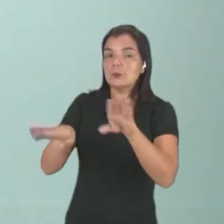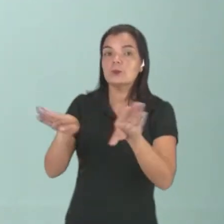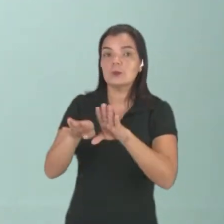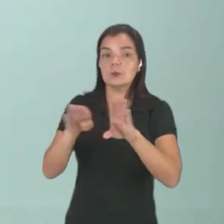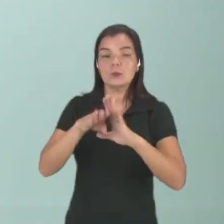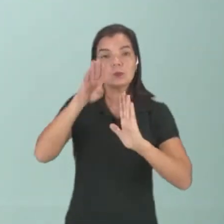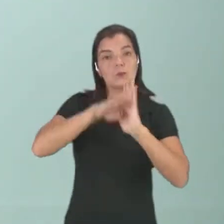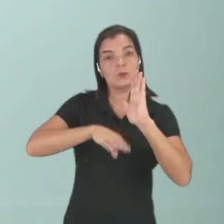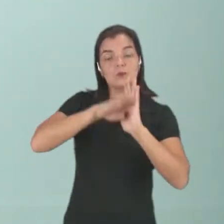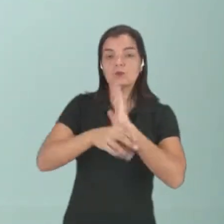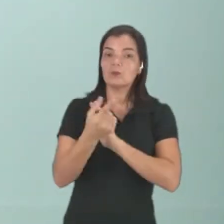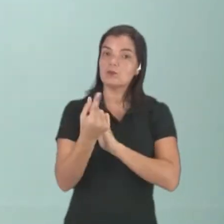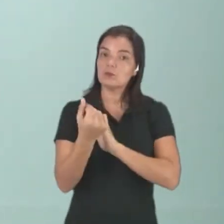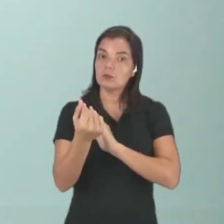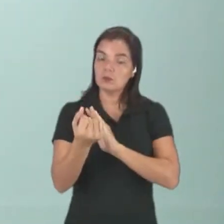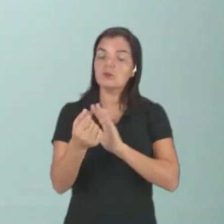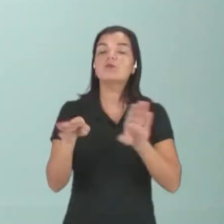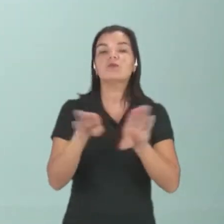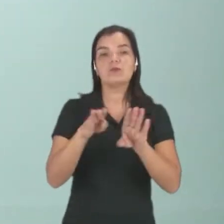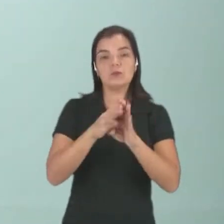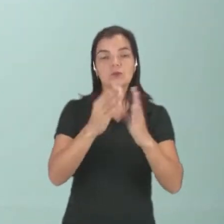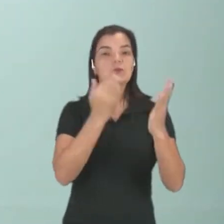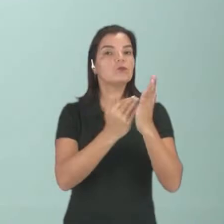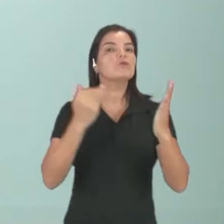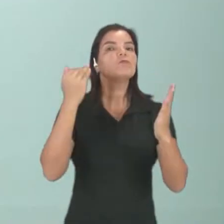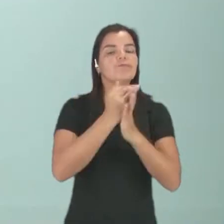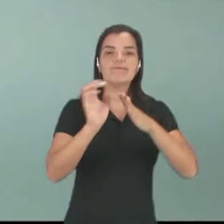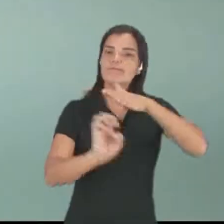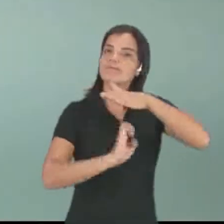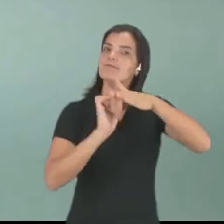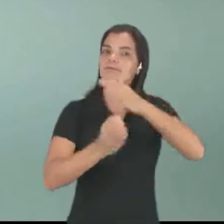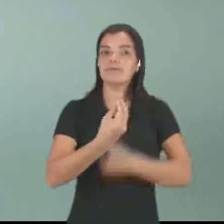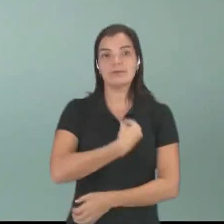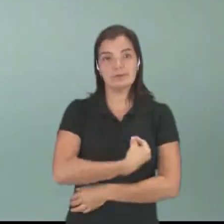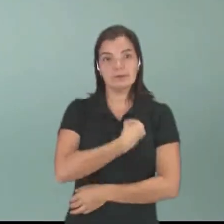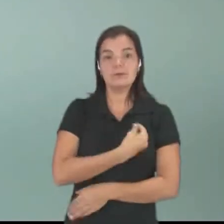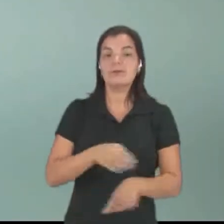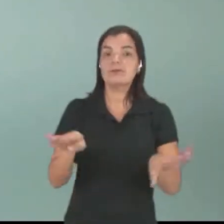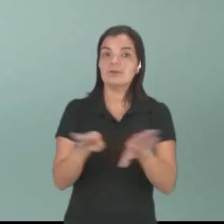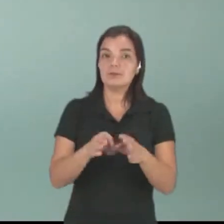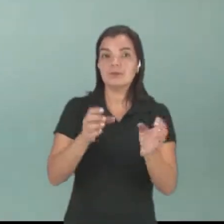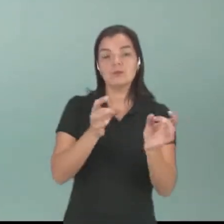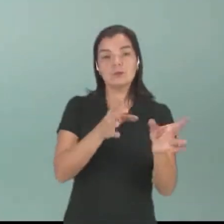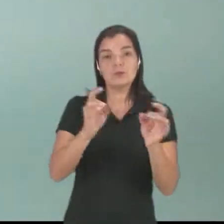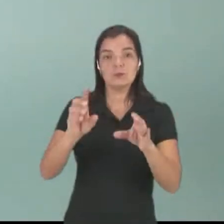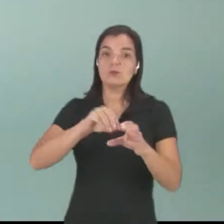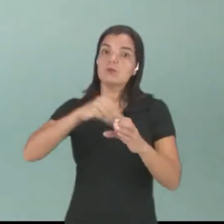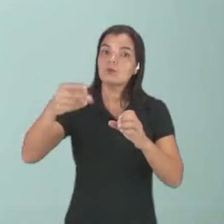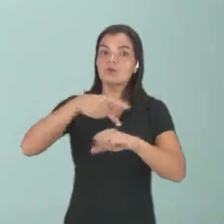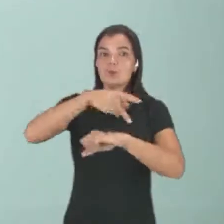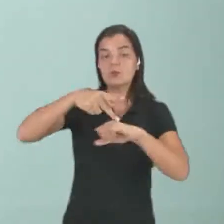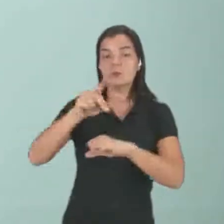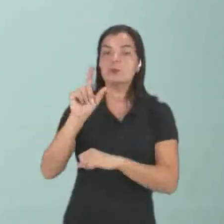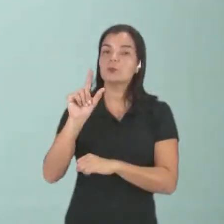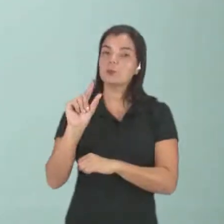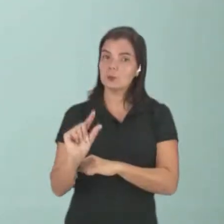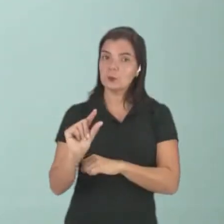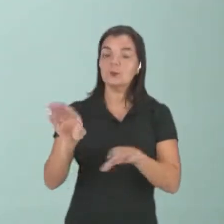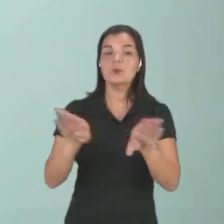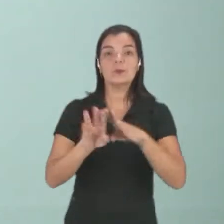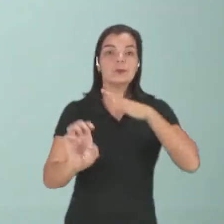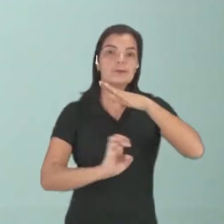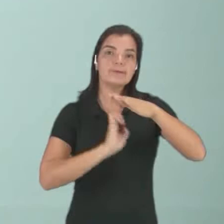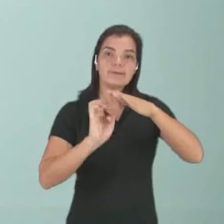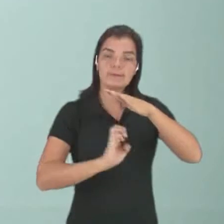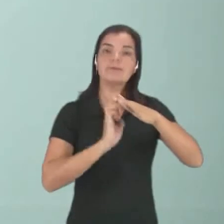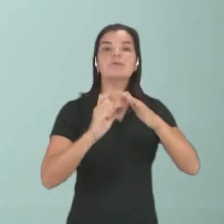tarifas menores para exportação, isso vai ter um ganho real para as empresas envolvidas, e nas importações também, com tarifas menores, as